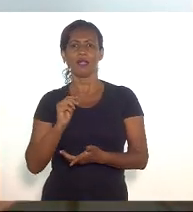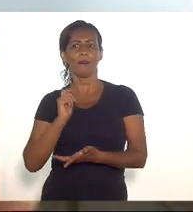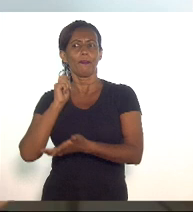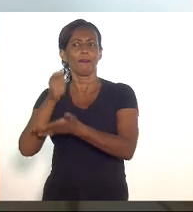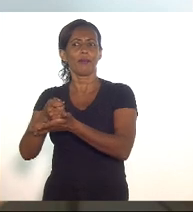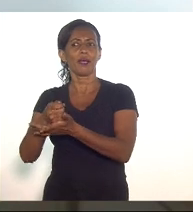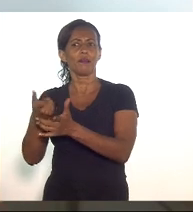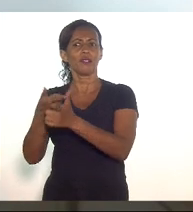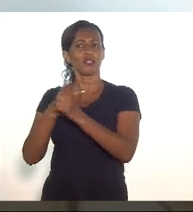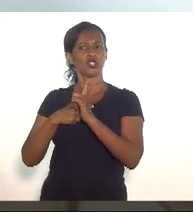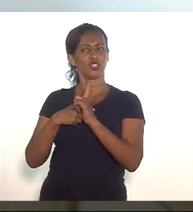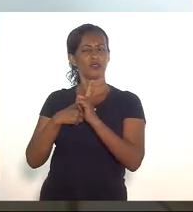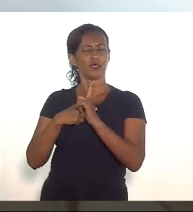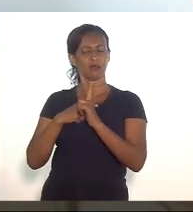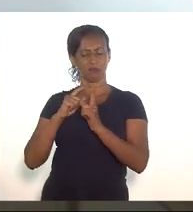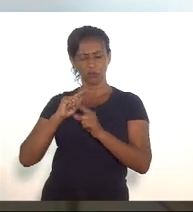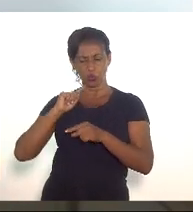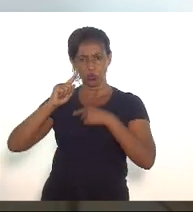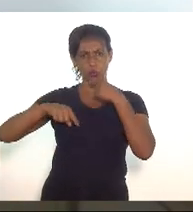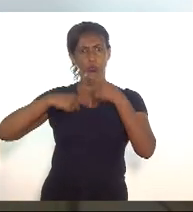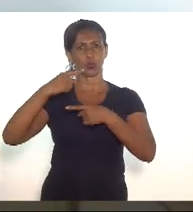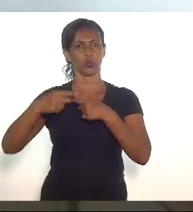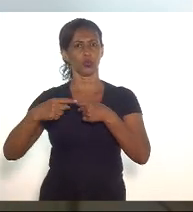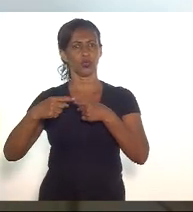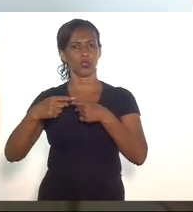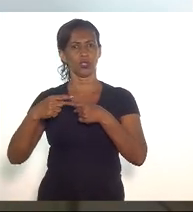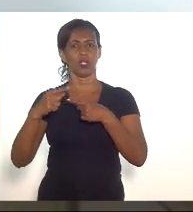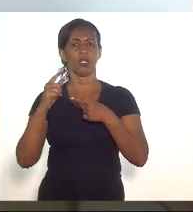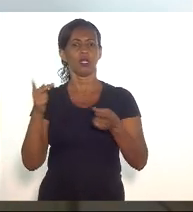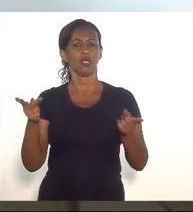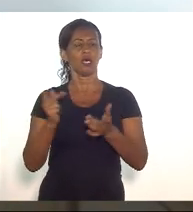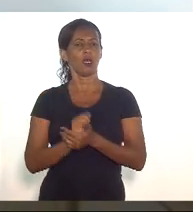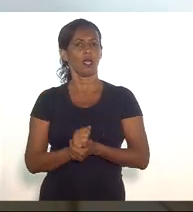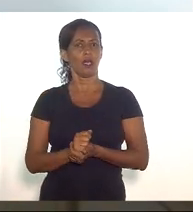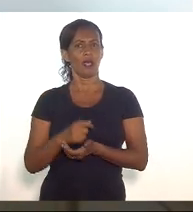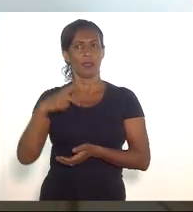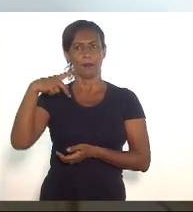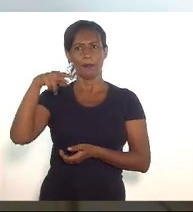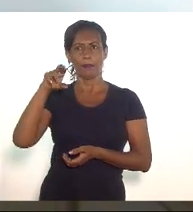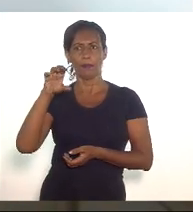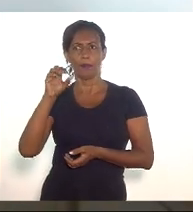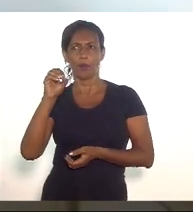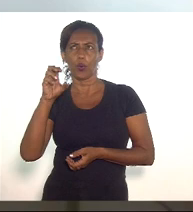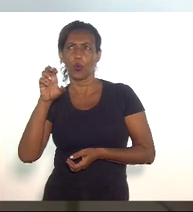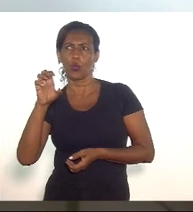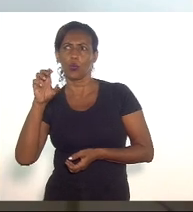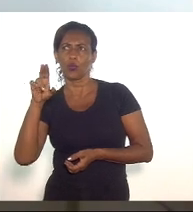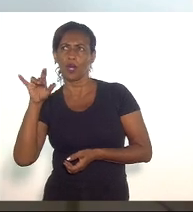dia seguinte, ou no mesmo dia, a Procuradoria-Geral do Estado também entrou.